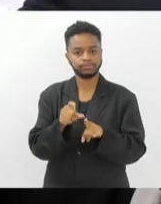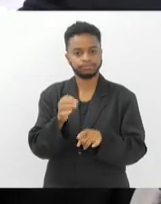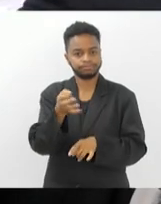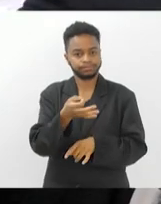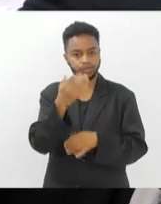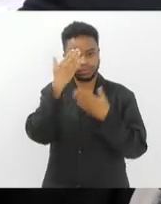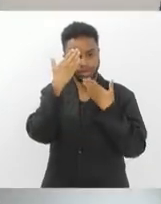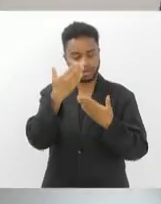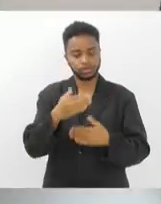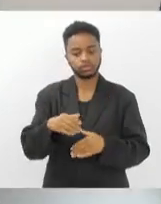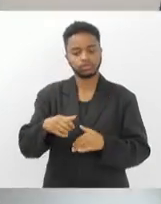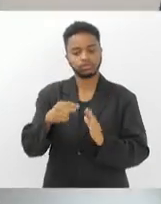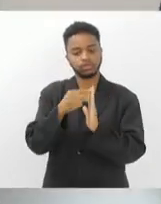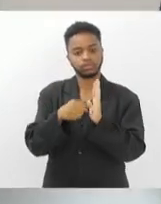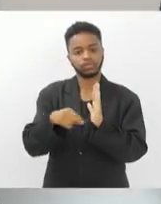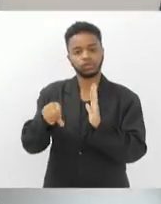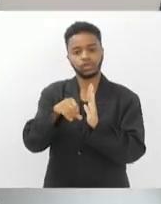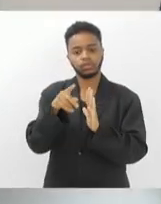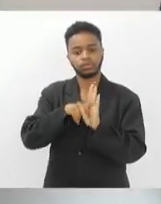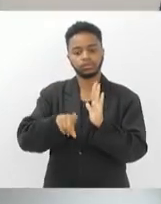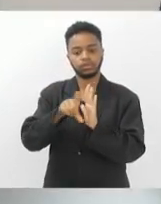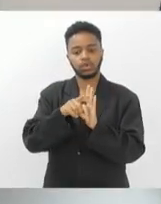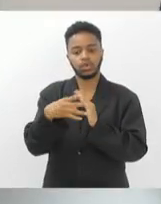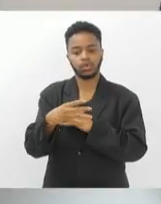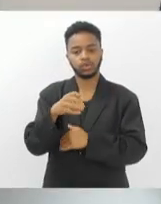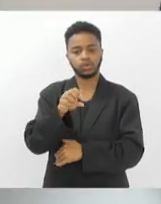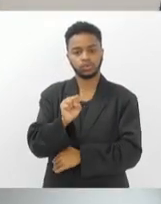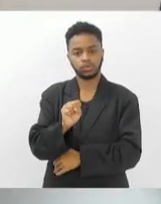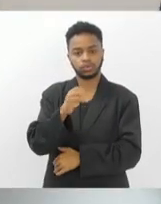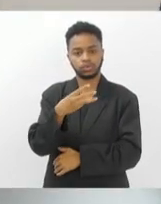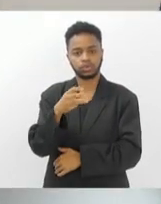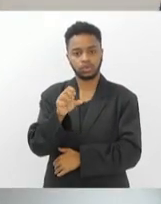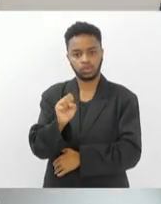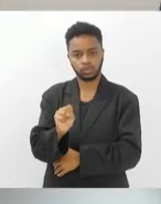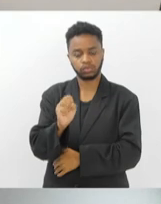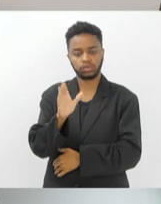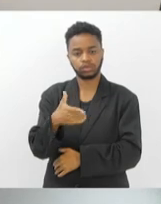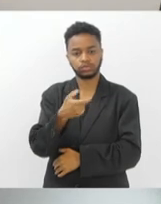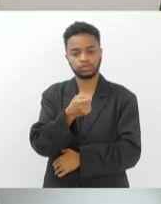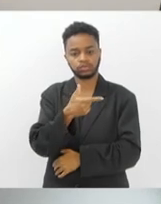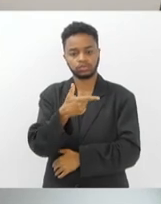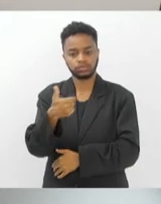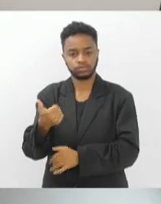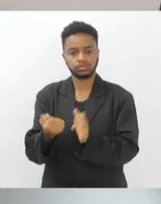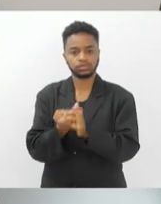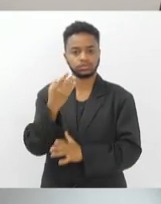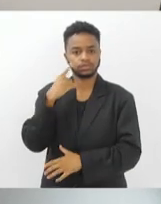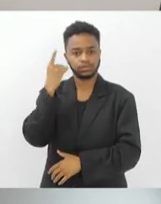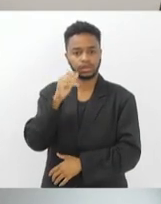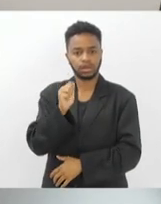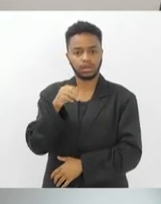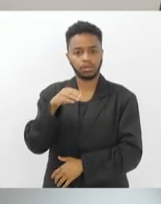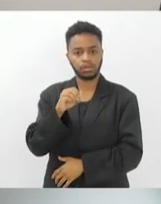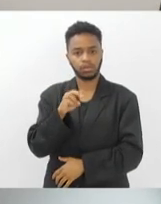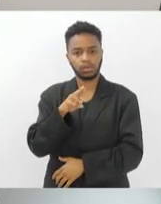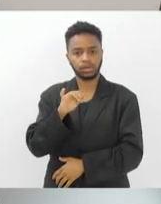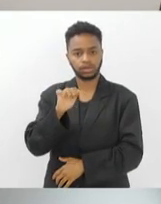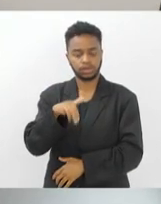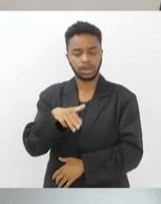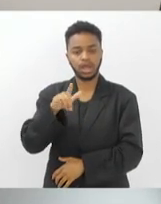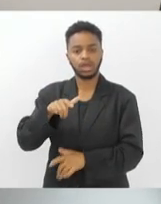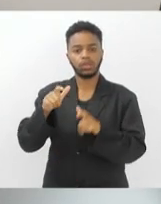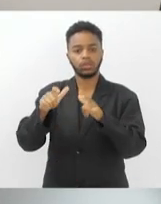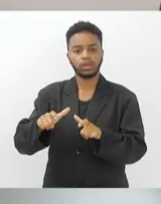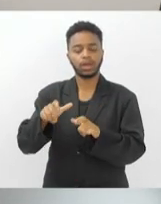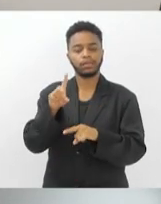9 da pauta, projeto de lei 4838 de 21, de autoria do deputado Rodrigo Amorim, que declara como área de preservação ambiental a APA Floresta da